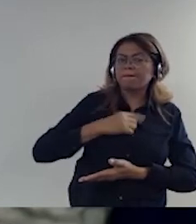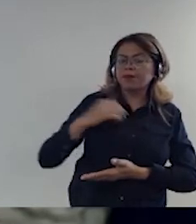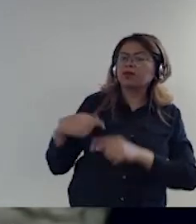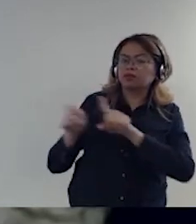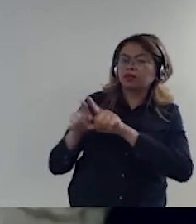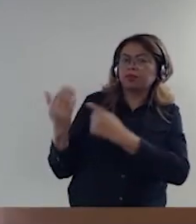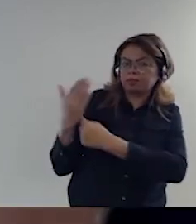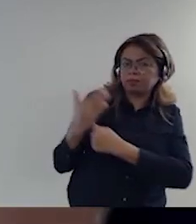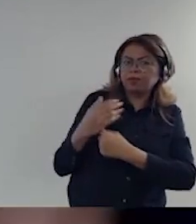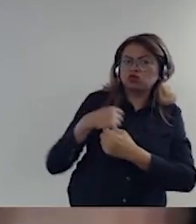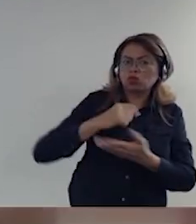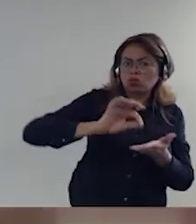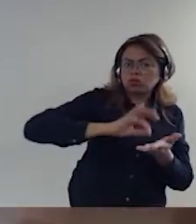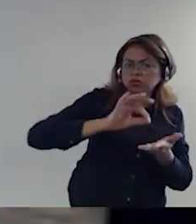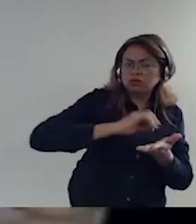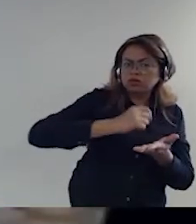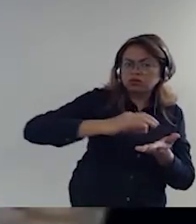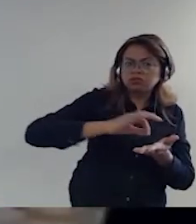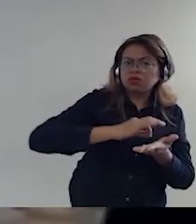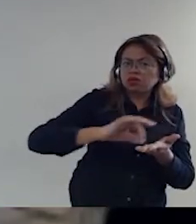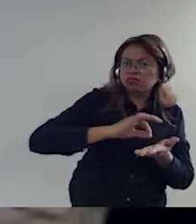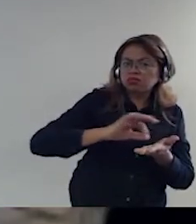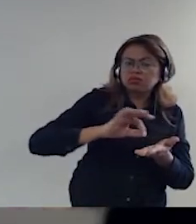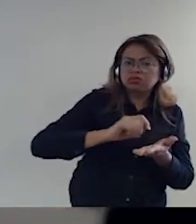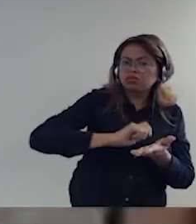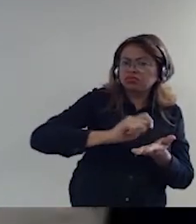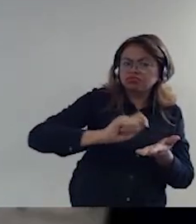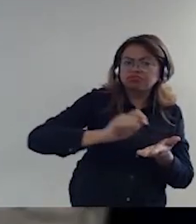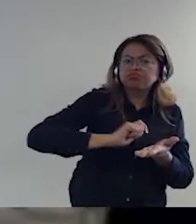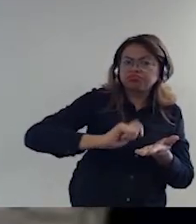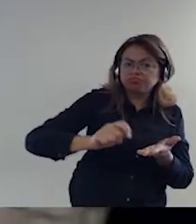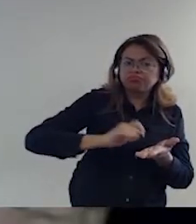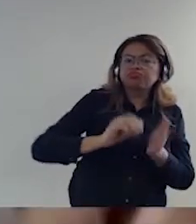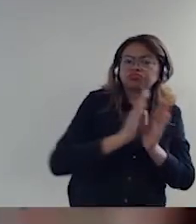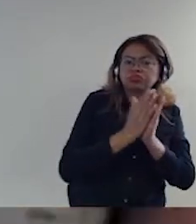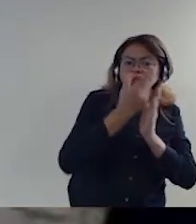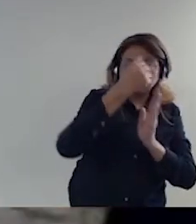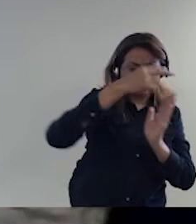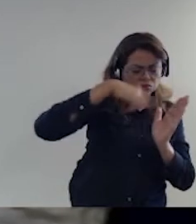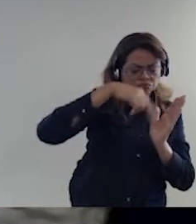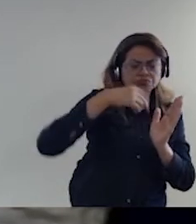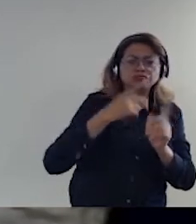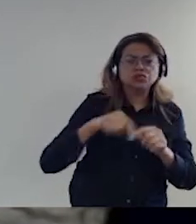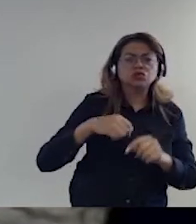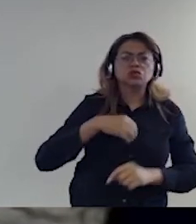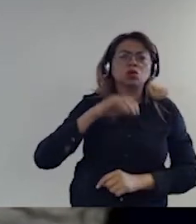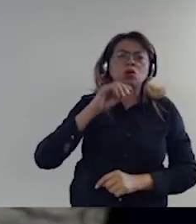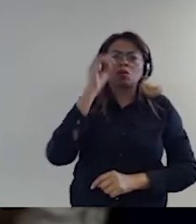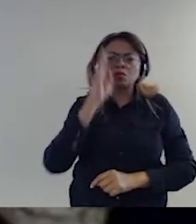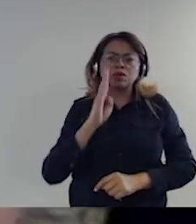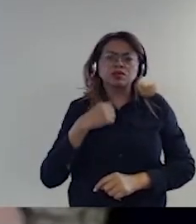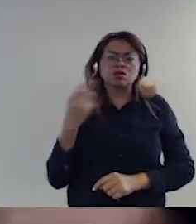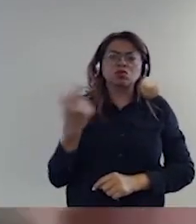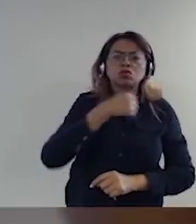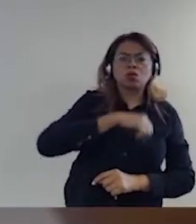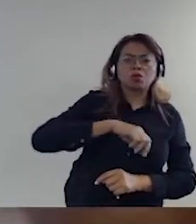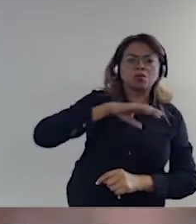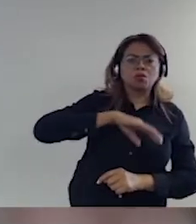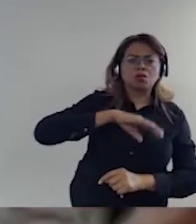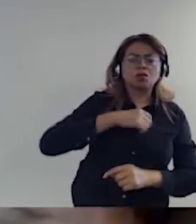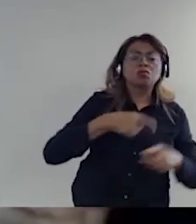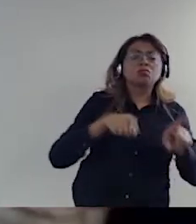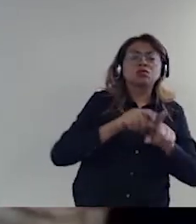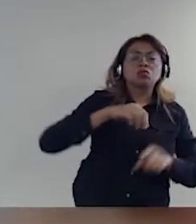devo quase, acho tudo praticamente quando sei direito às obrigações, tanto brasileiro como português, nós identificámos 2